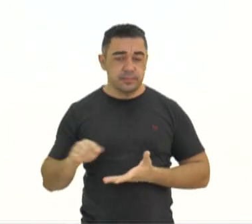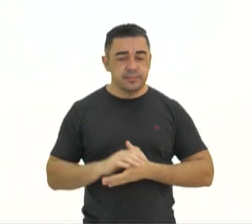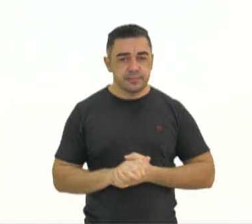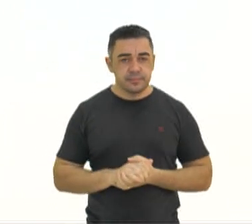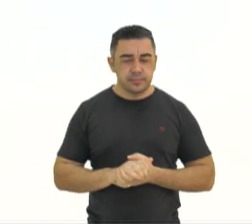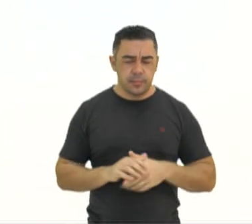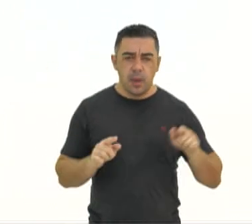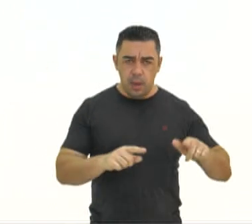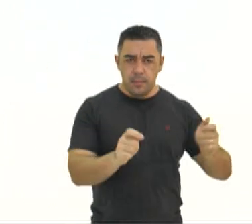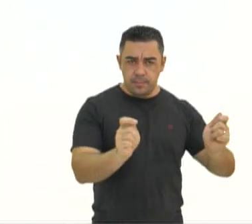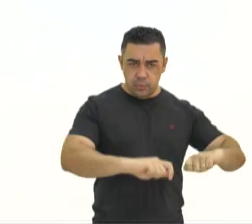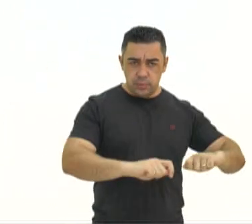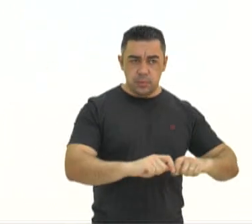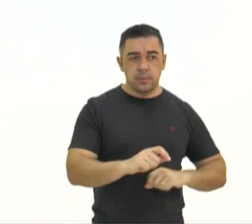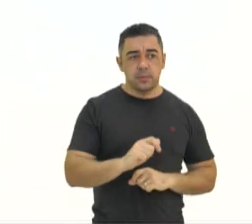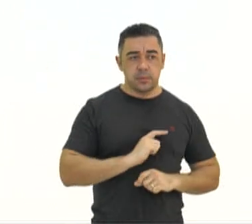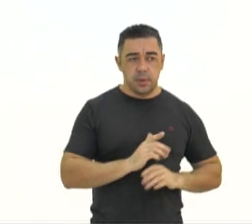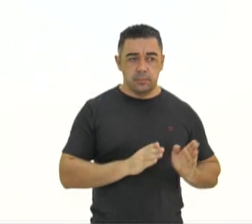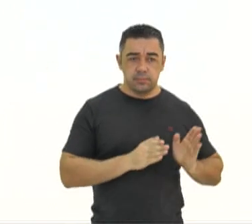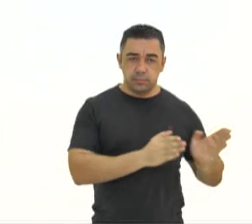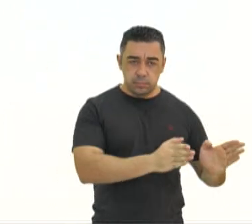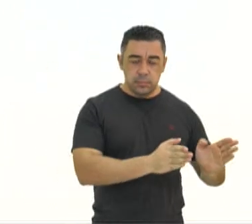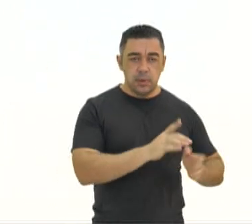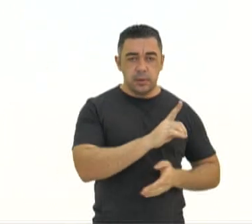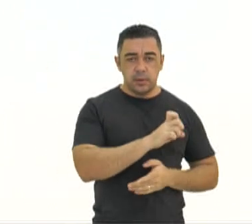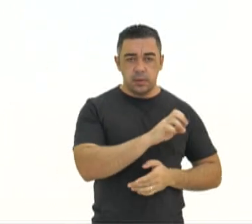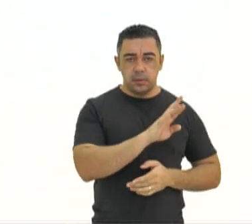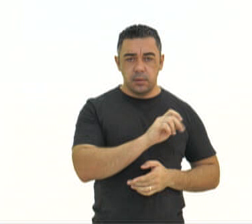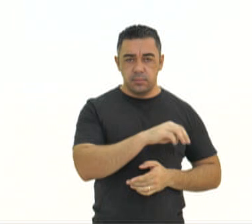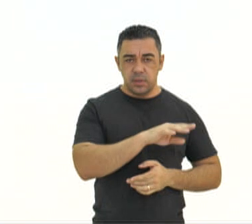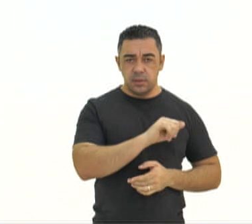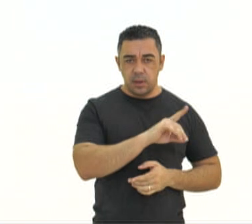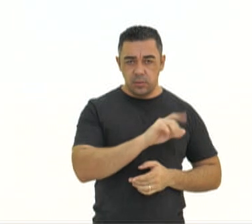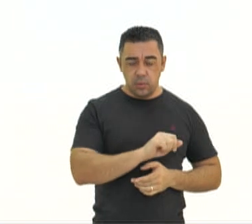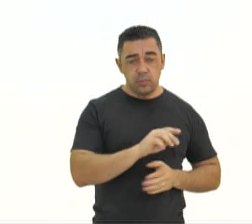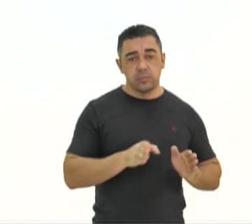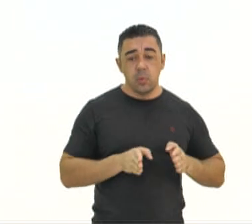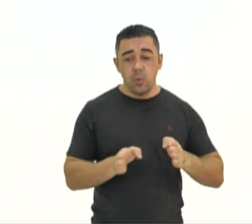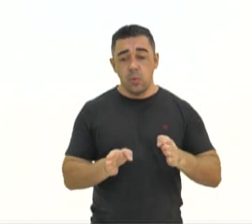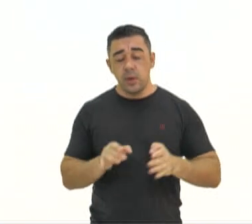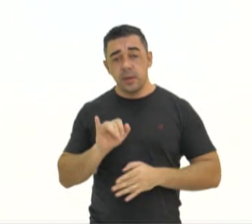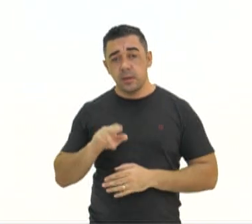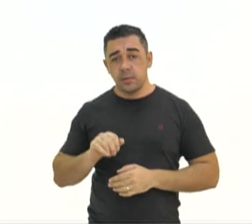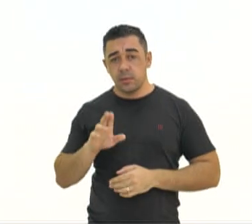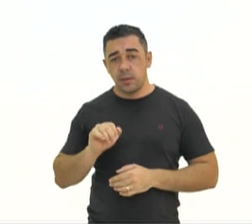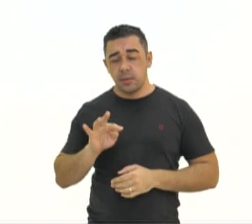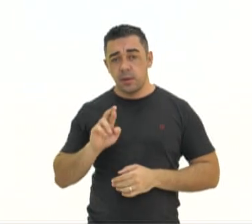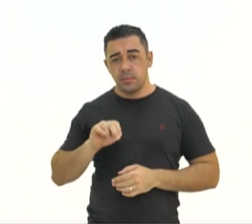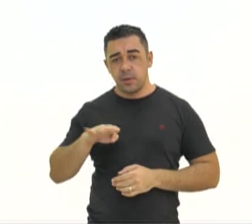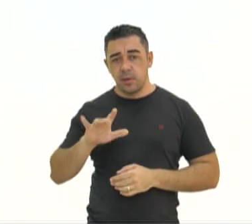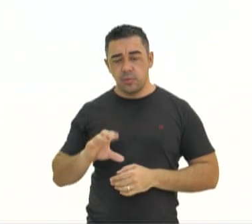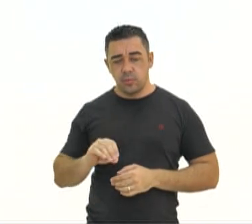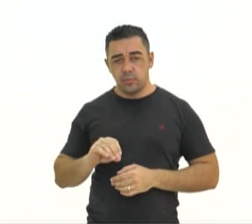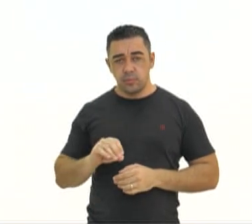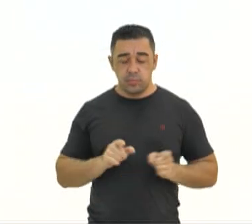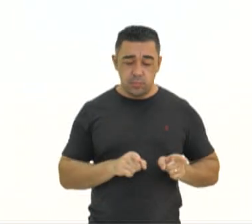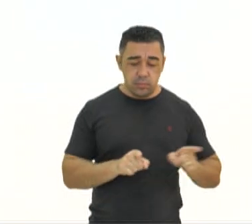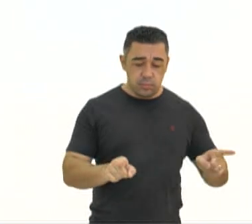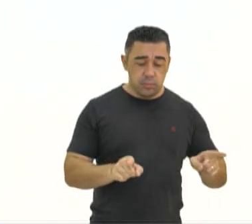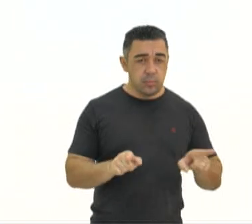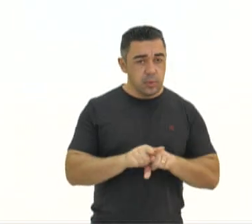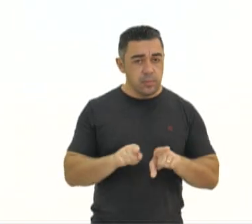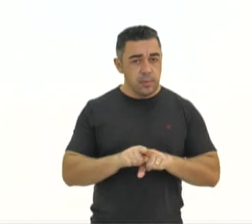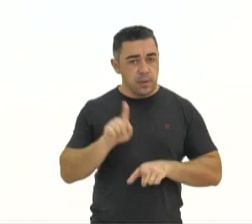Se ele for possível, ele pode ser determinado ou indeterminado. Então nós temos essas opções para